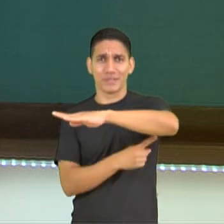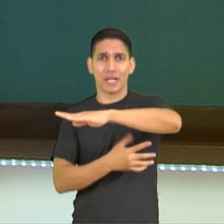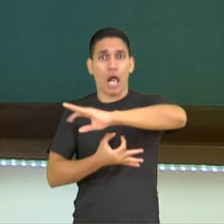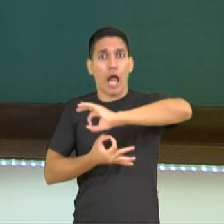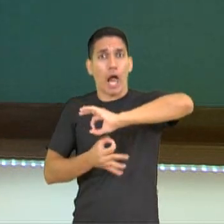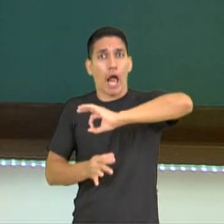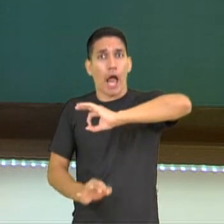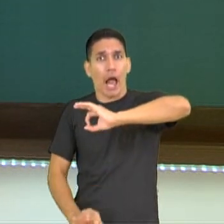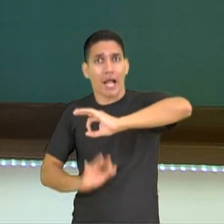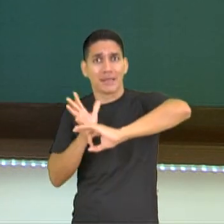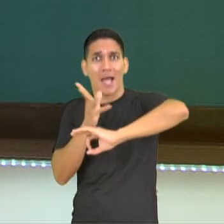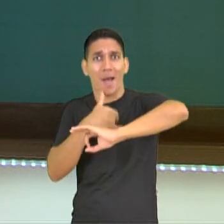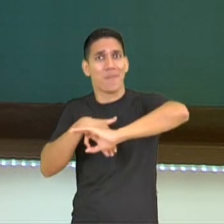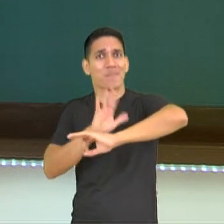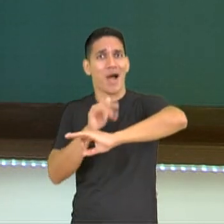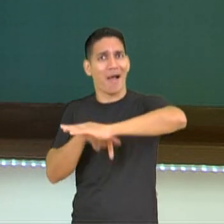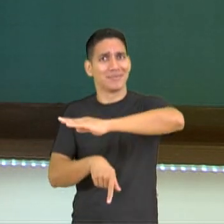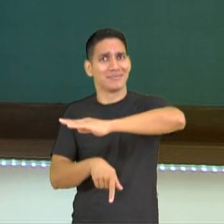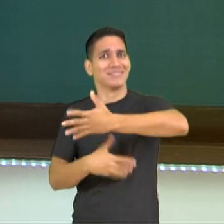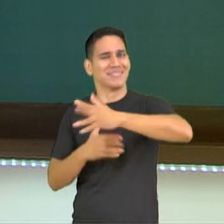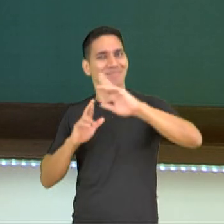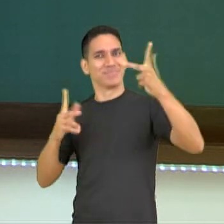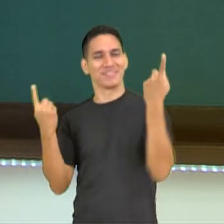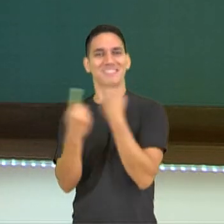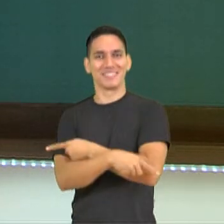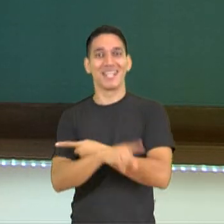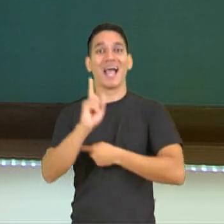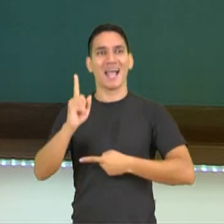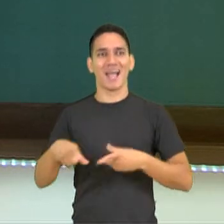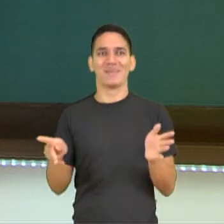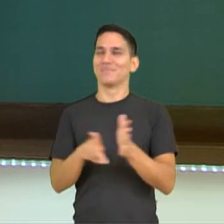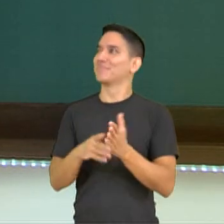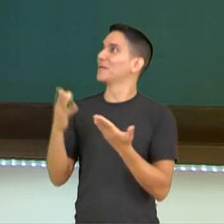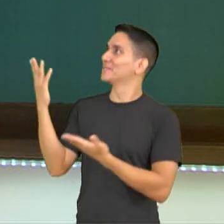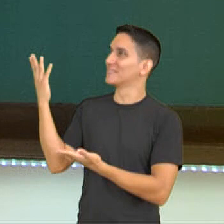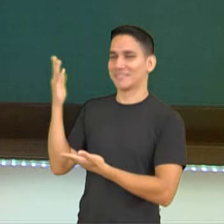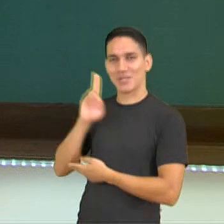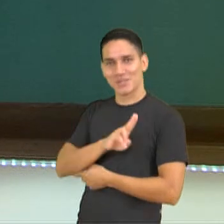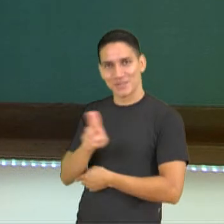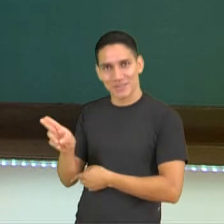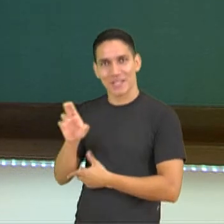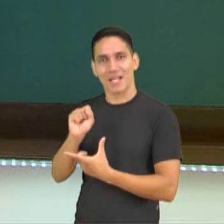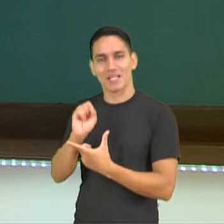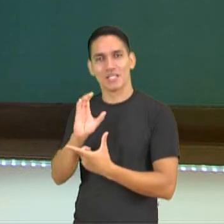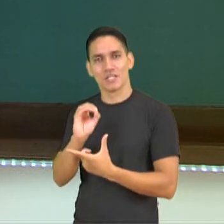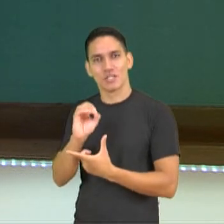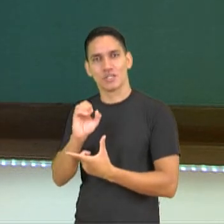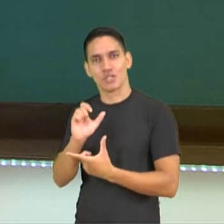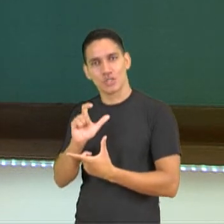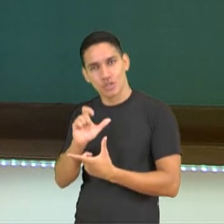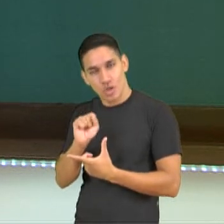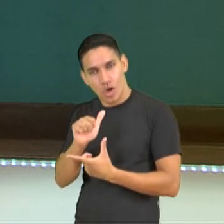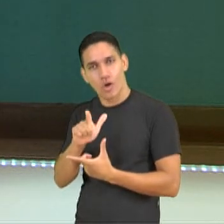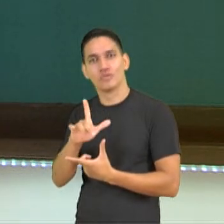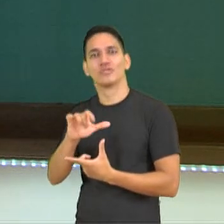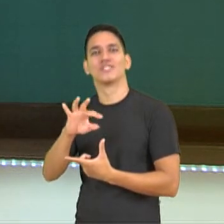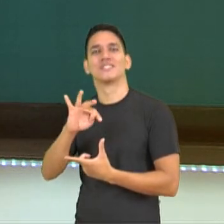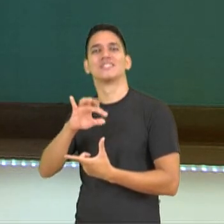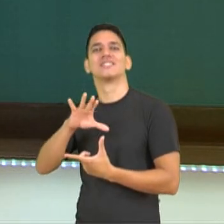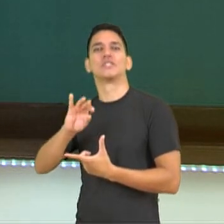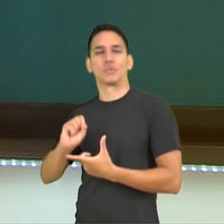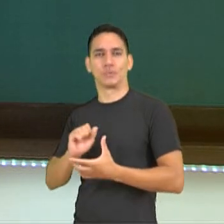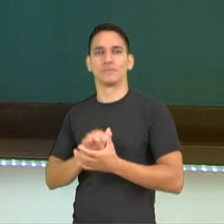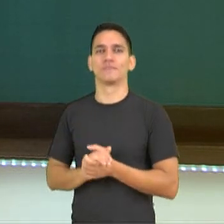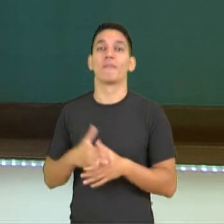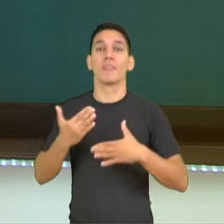mais longa. Então, solstício de inverno, certo? Tem a ver então com os dois movimentos, na